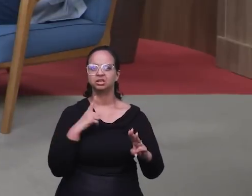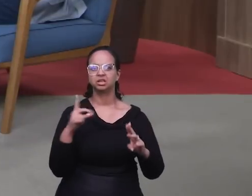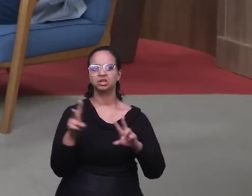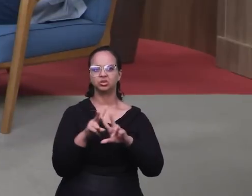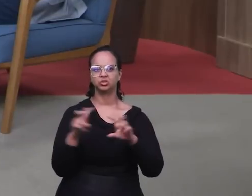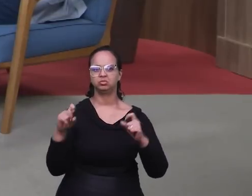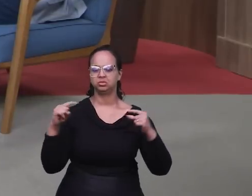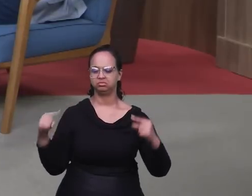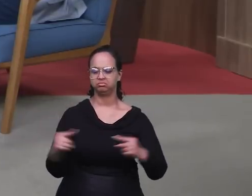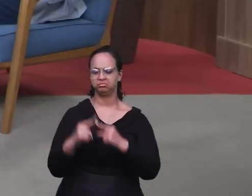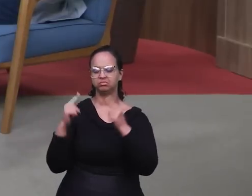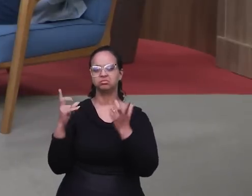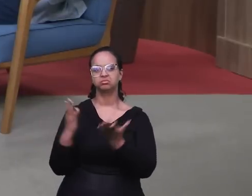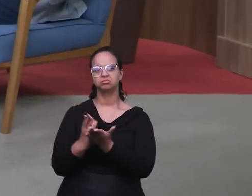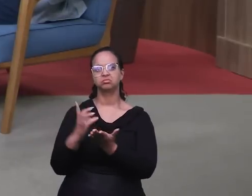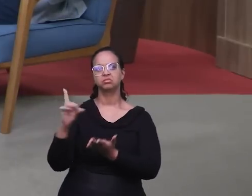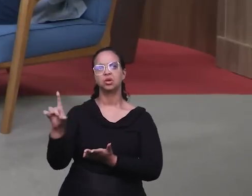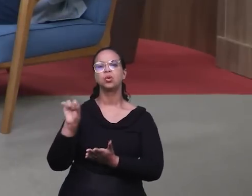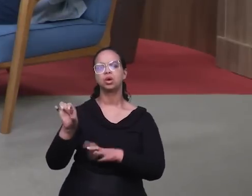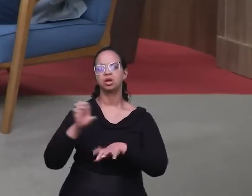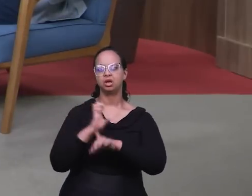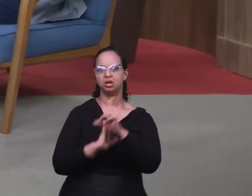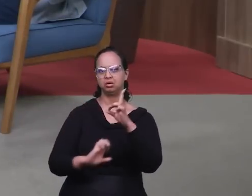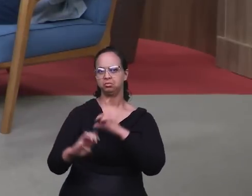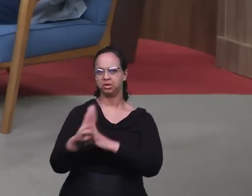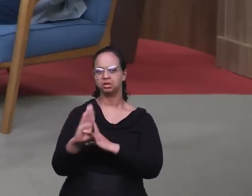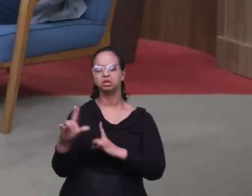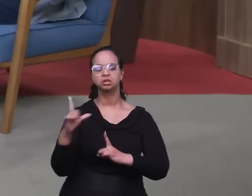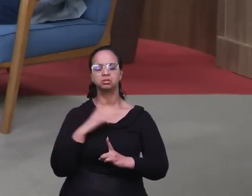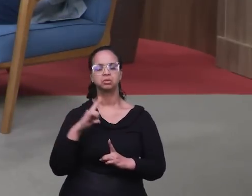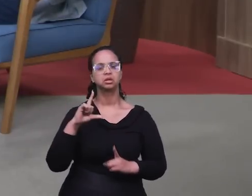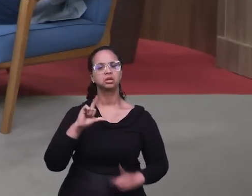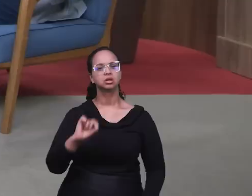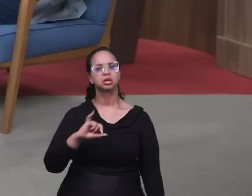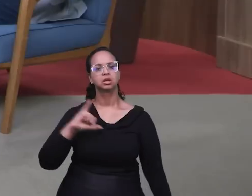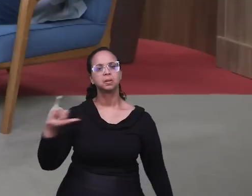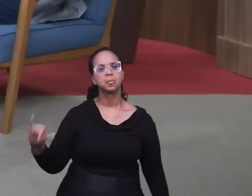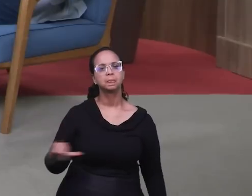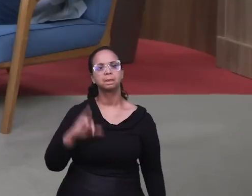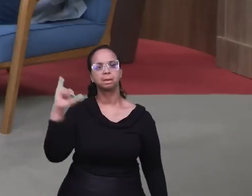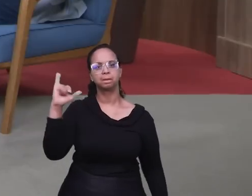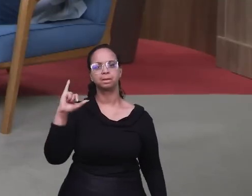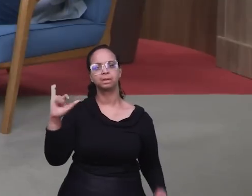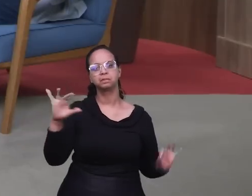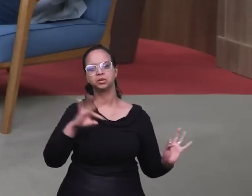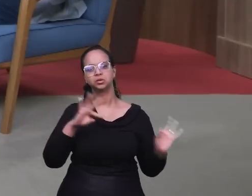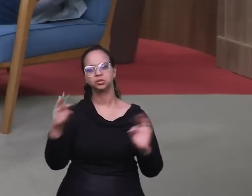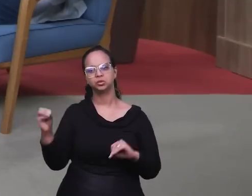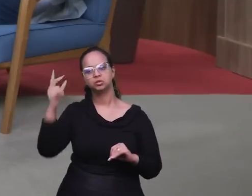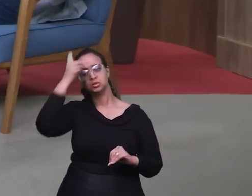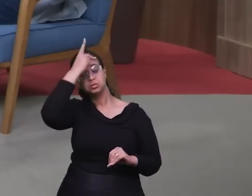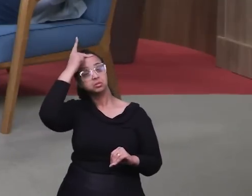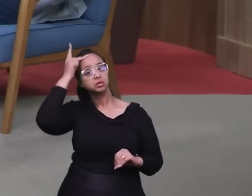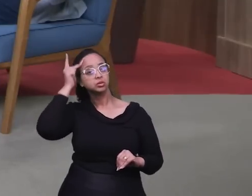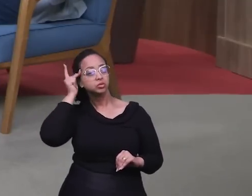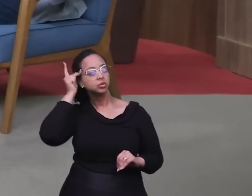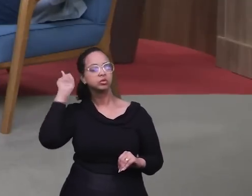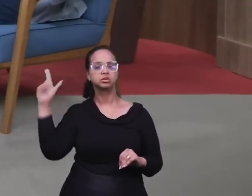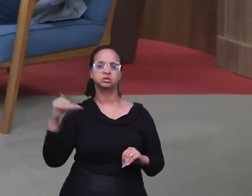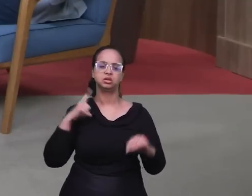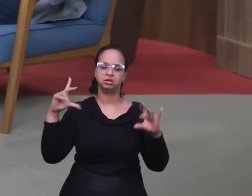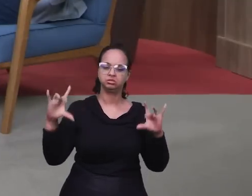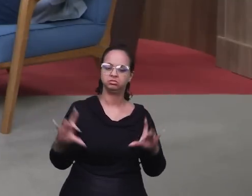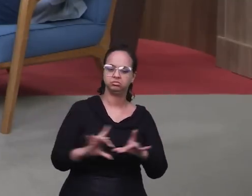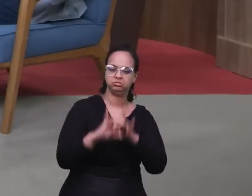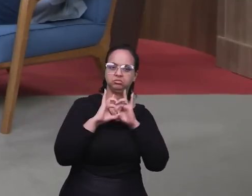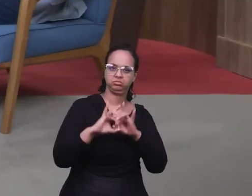Bíblica Dominical. E por isso a importância desse programa, a importância desse quadro para todos aqueles que estão